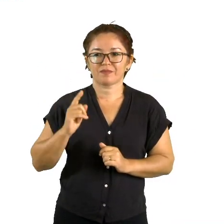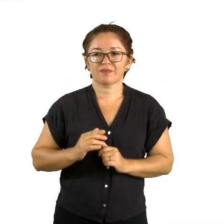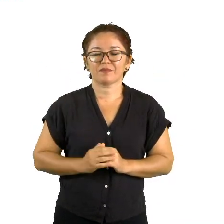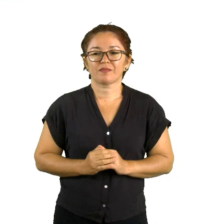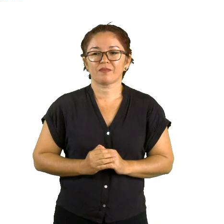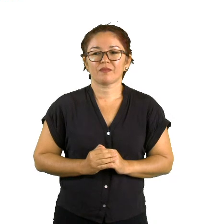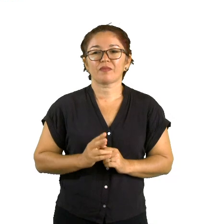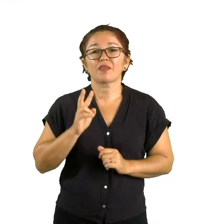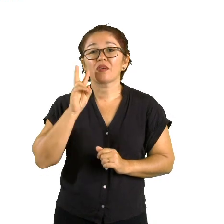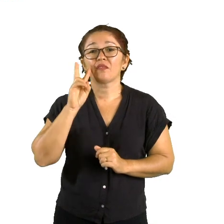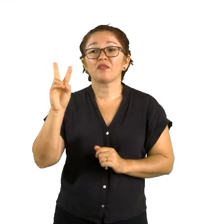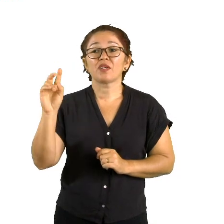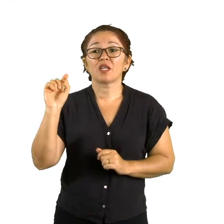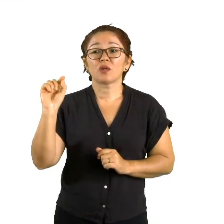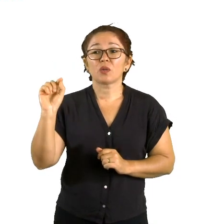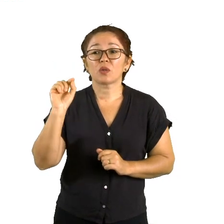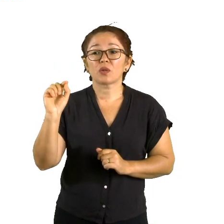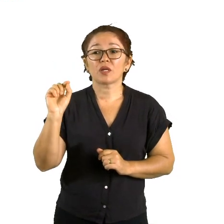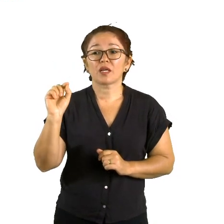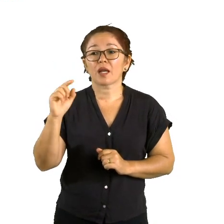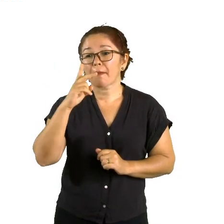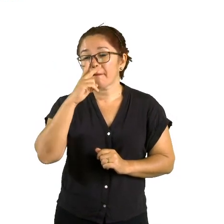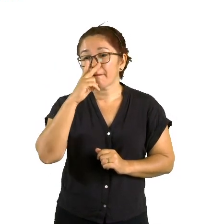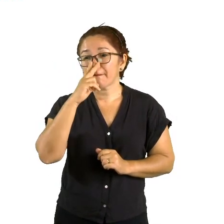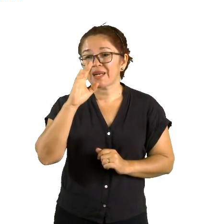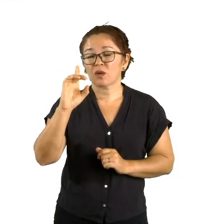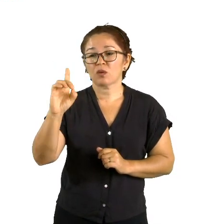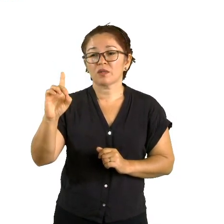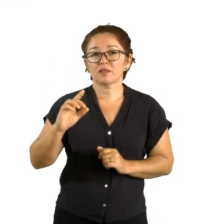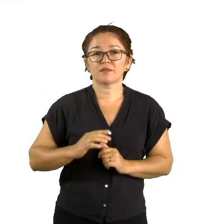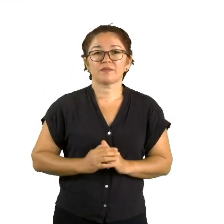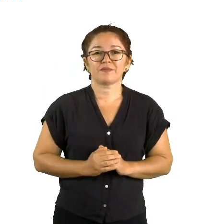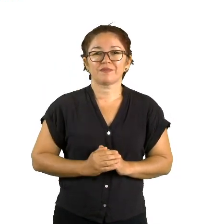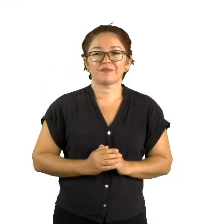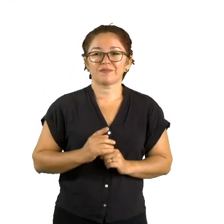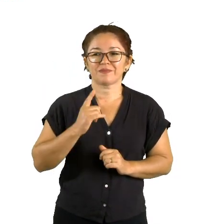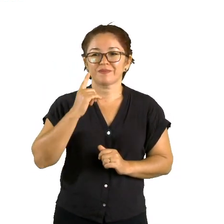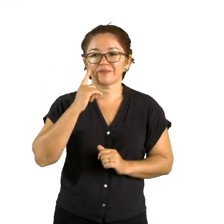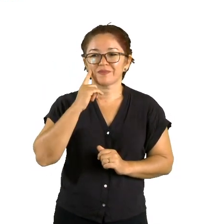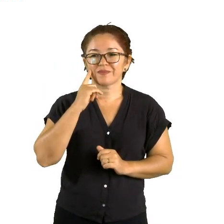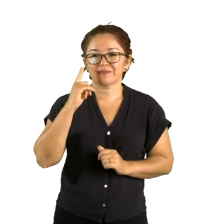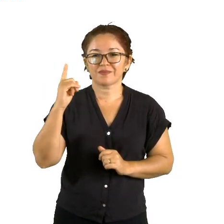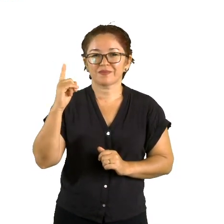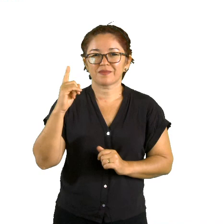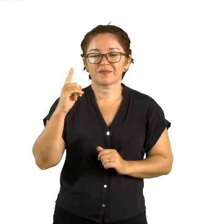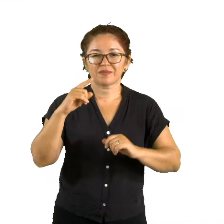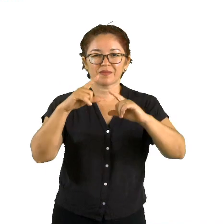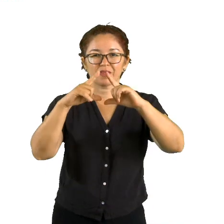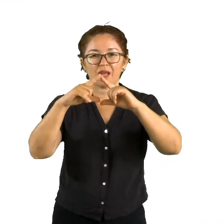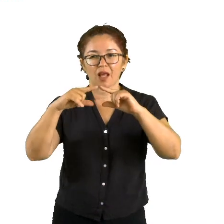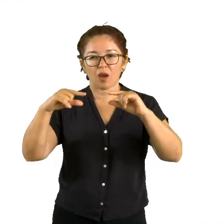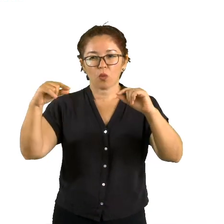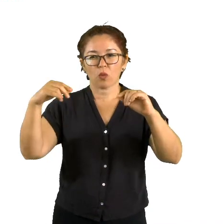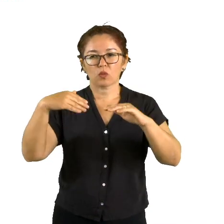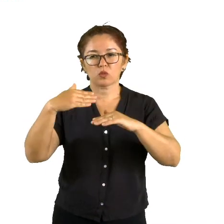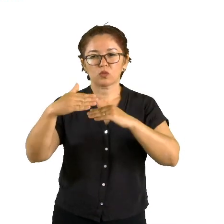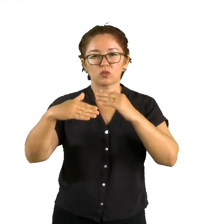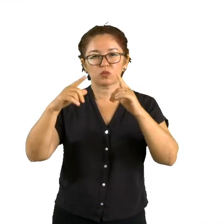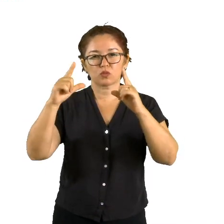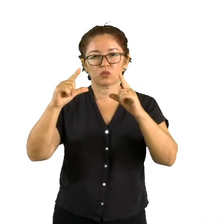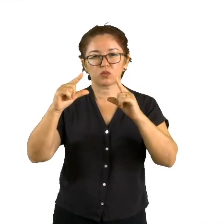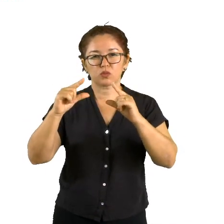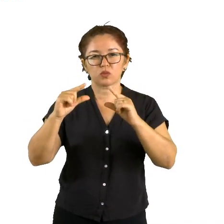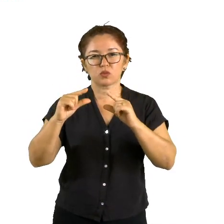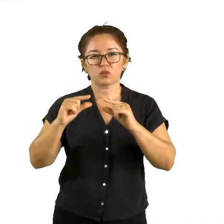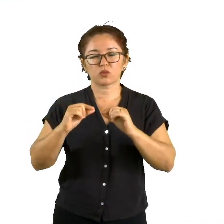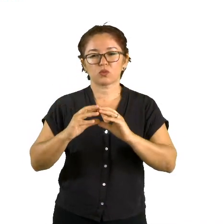a gente vê um D. Né? A parte iluminada forma um D, que vai diminuindo aos poucos